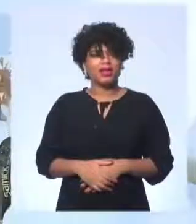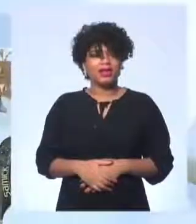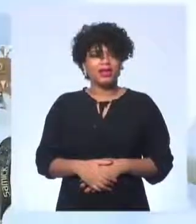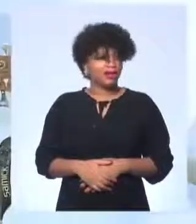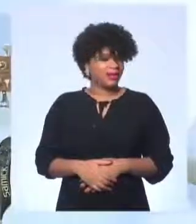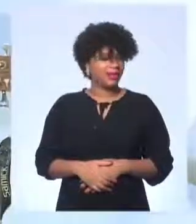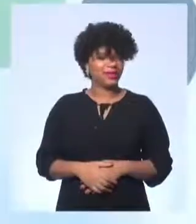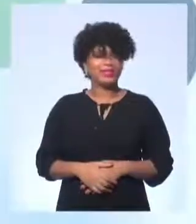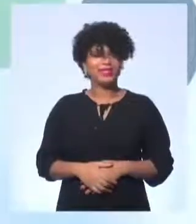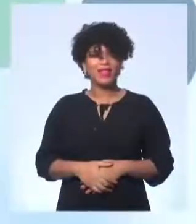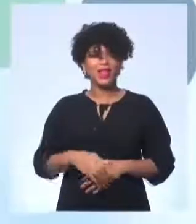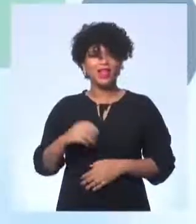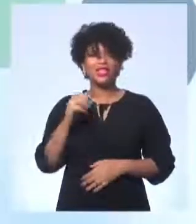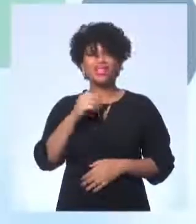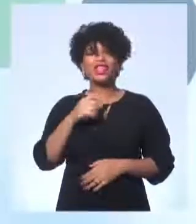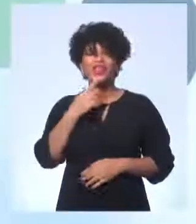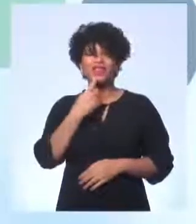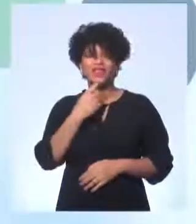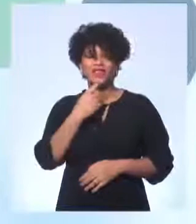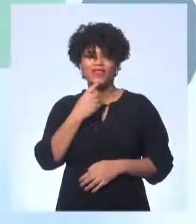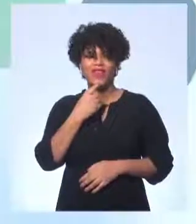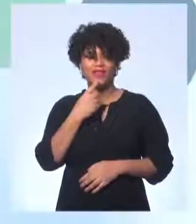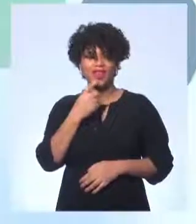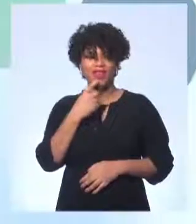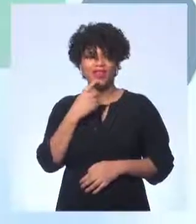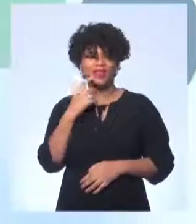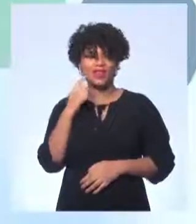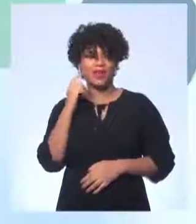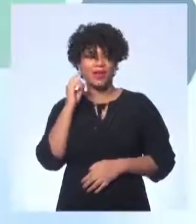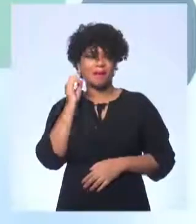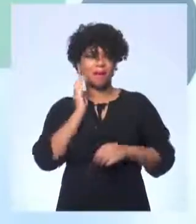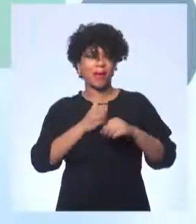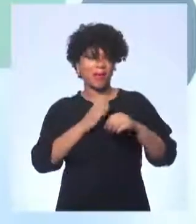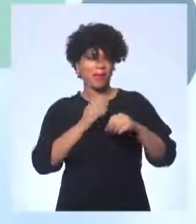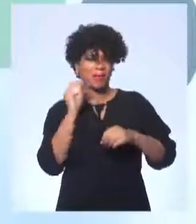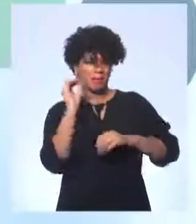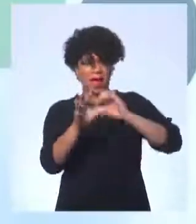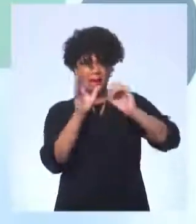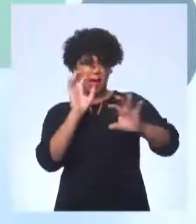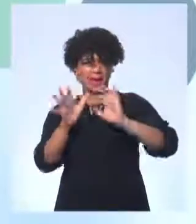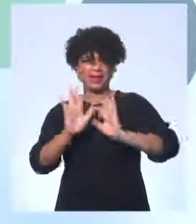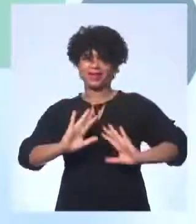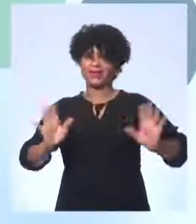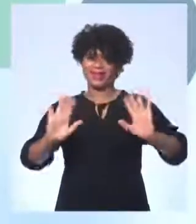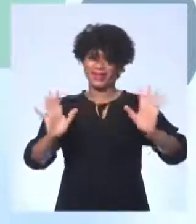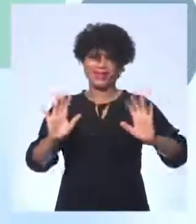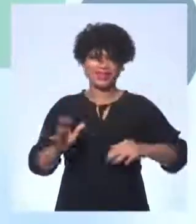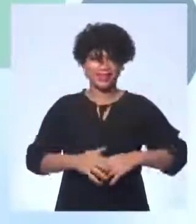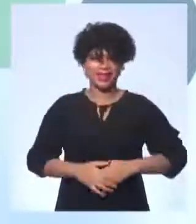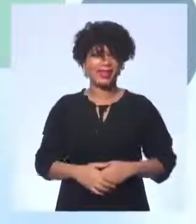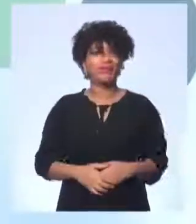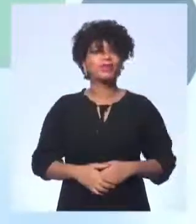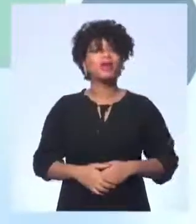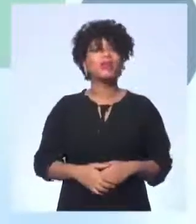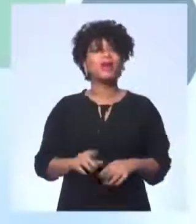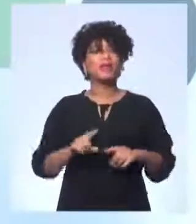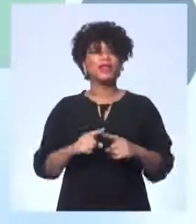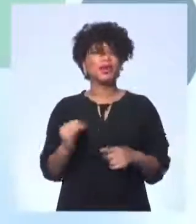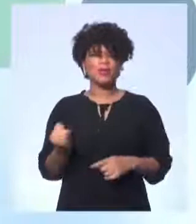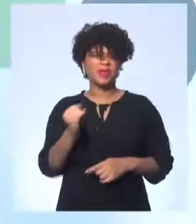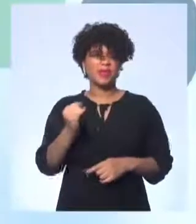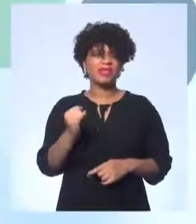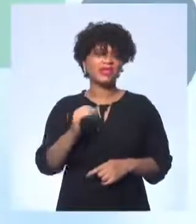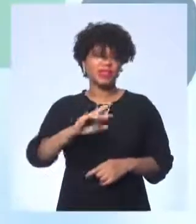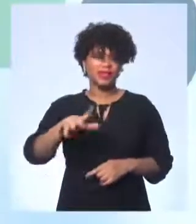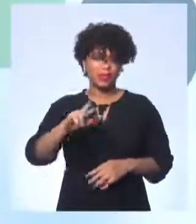Não tacarem tomate, porque realmente a gente não tem a menor ideia do que vai acontecer aqui, realmente. Mas isso não é importante para